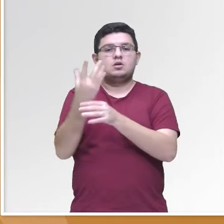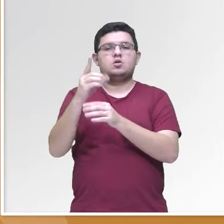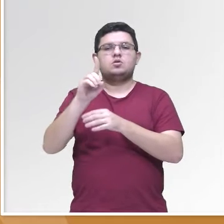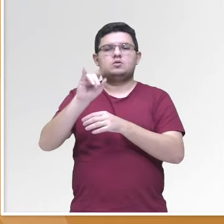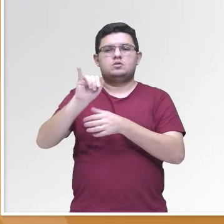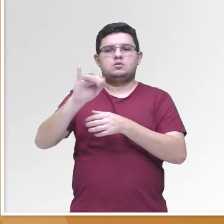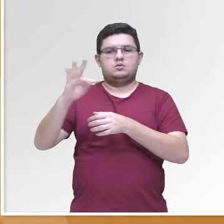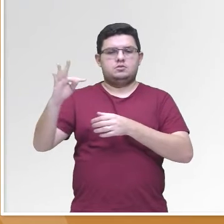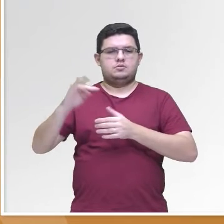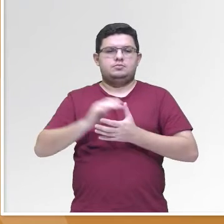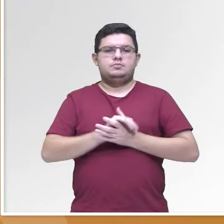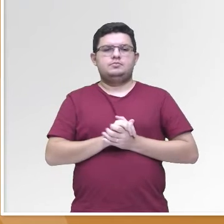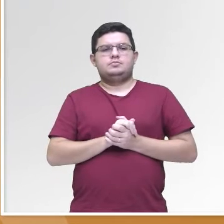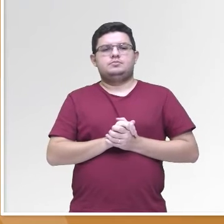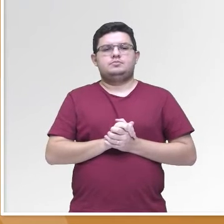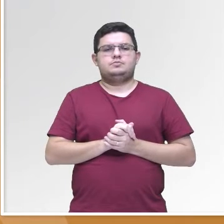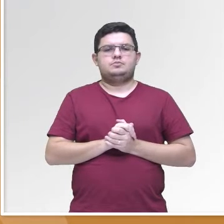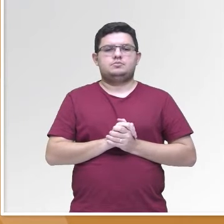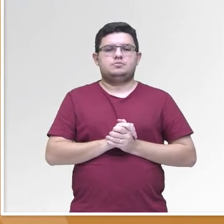Trabalho, DIT.